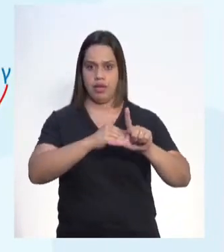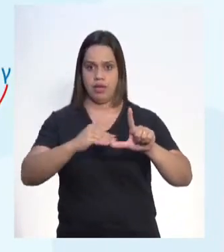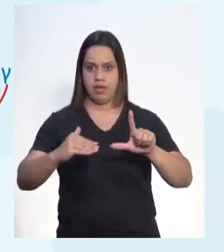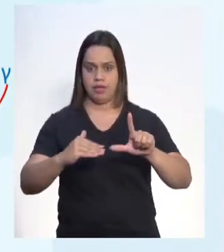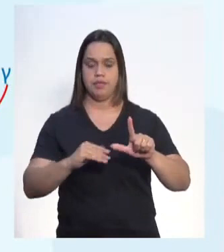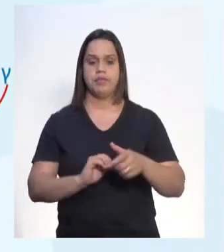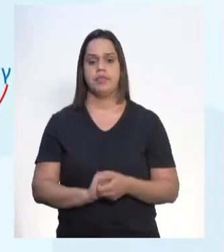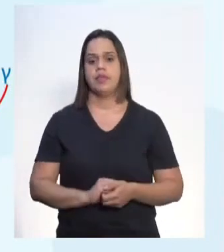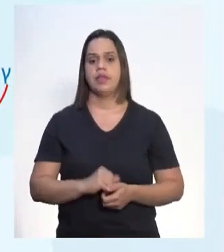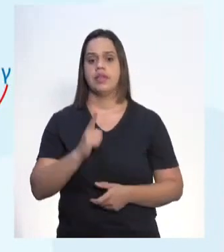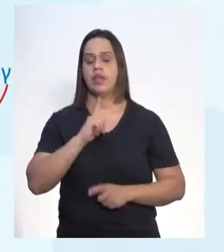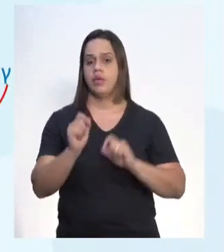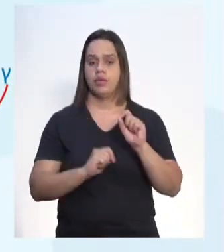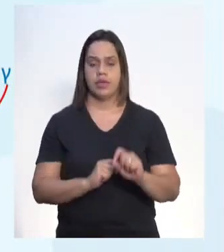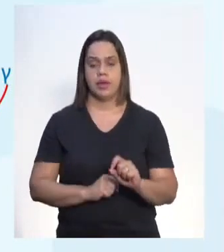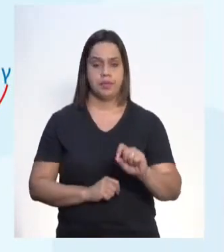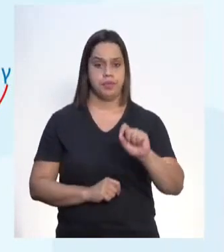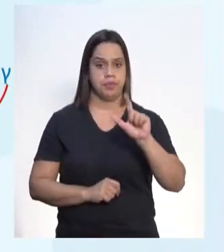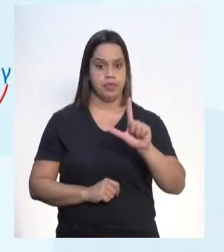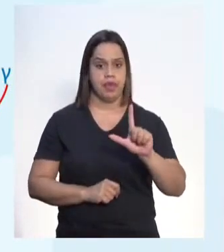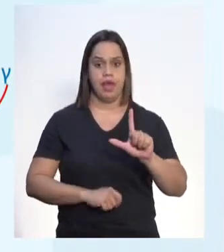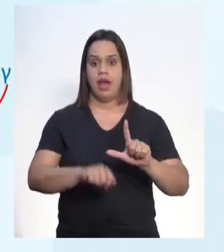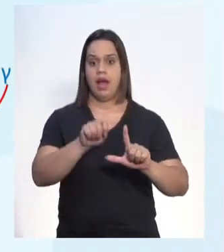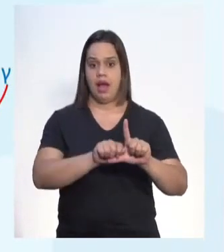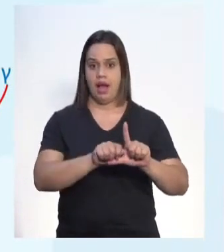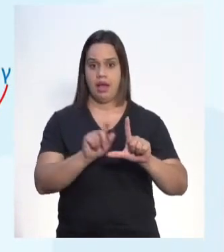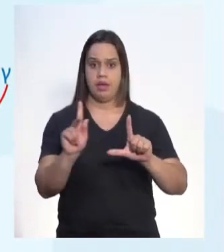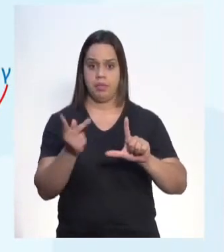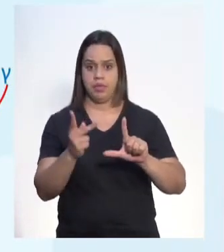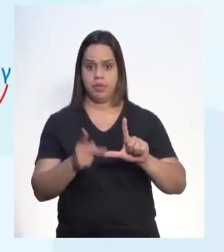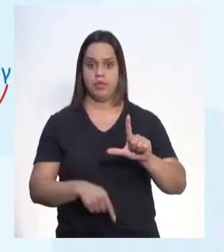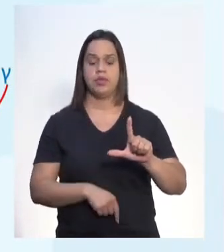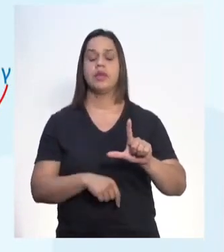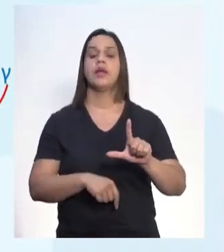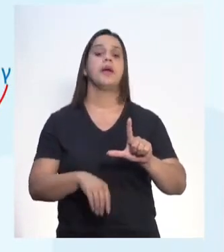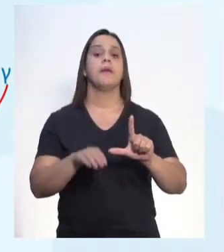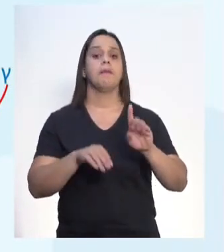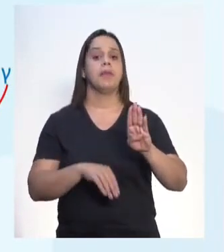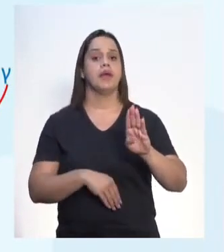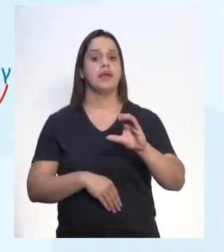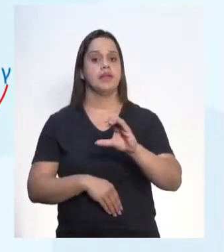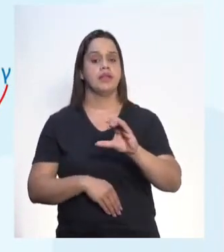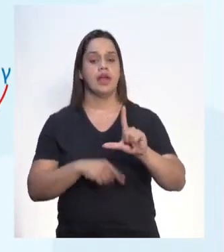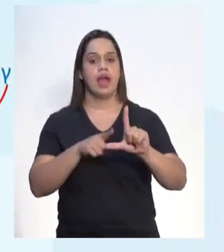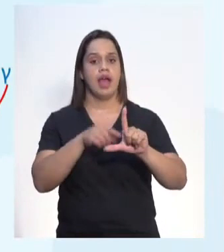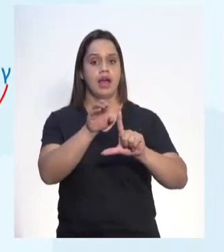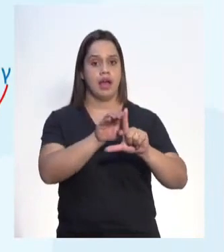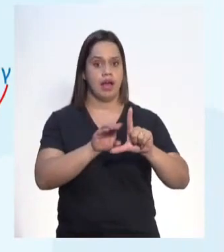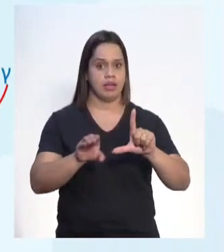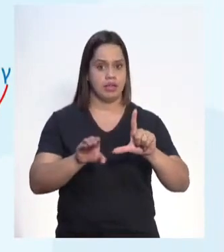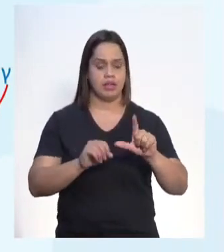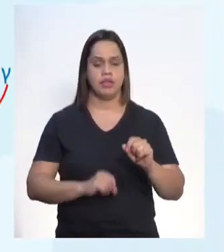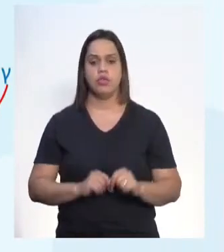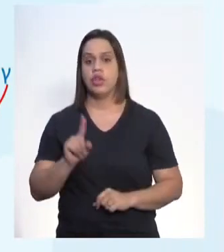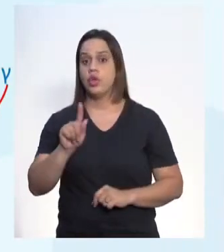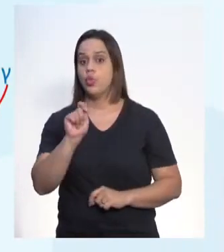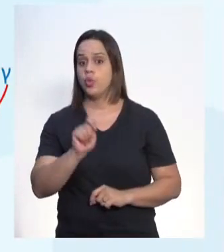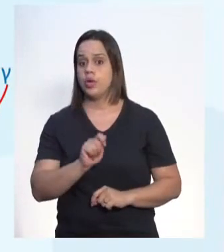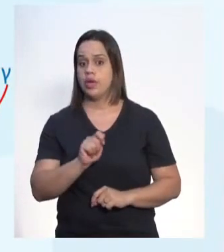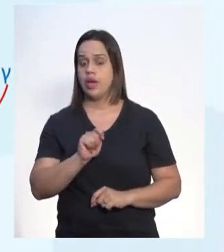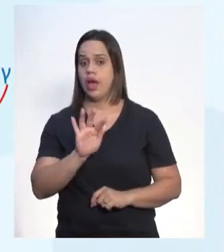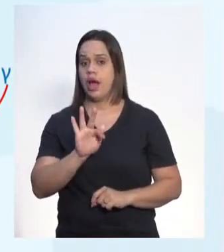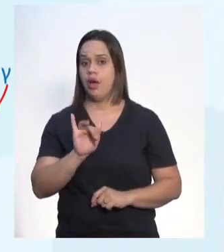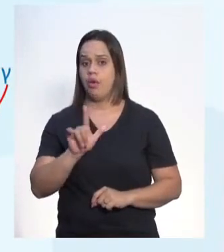temos A é hipotenusa, B e C, catetos. E o nosso alfa é o